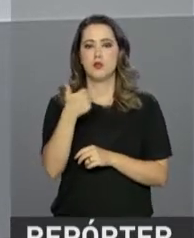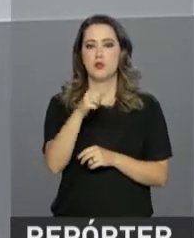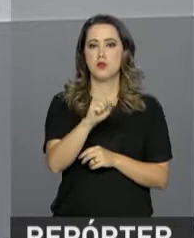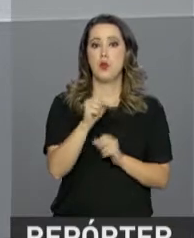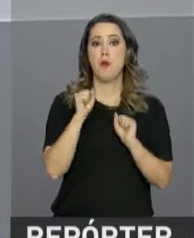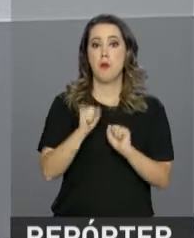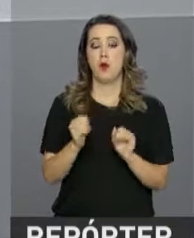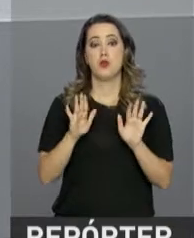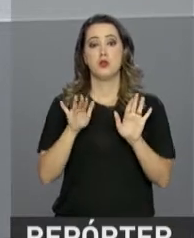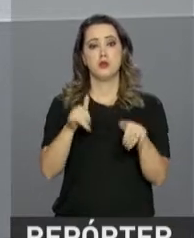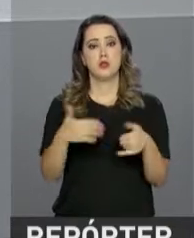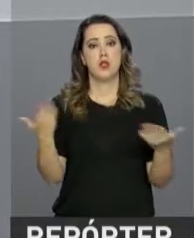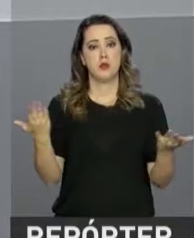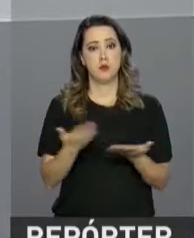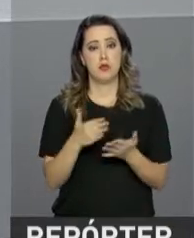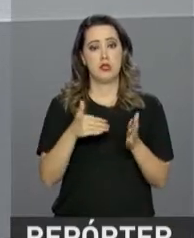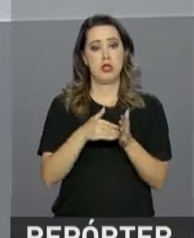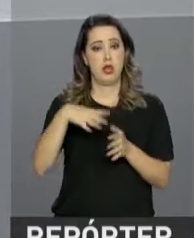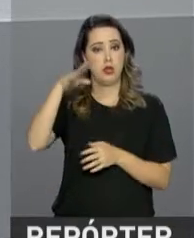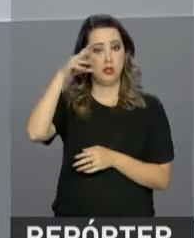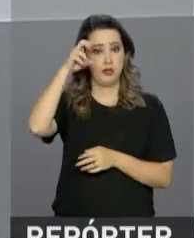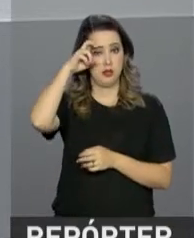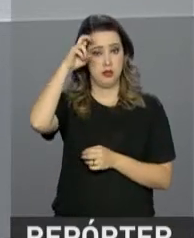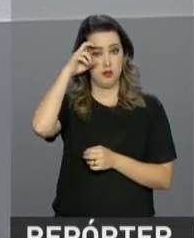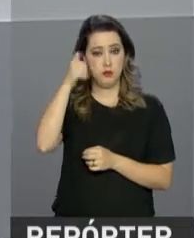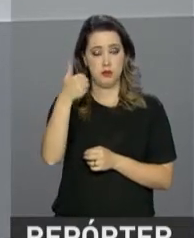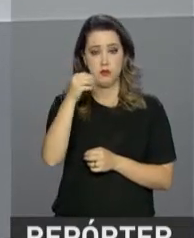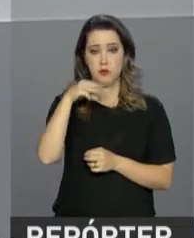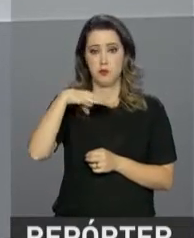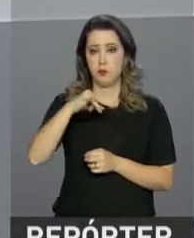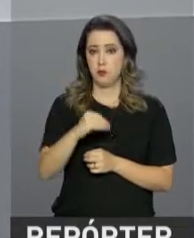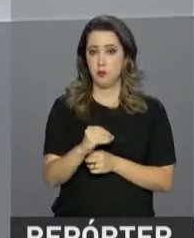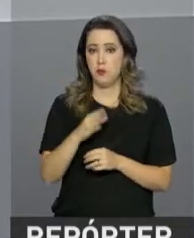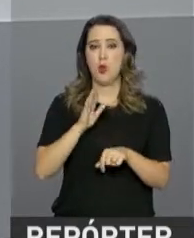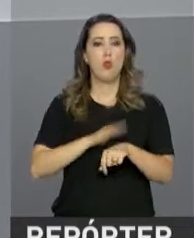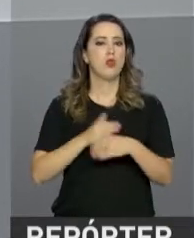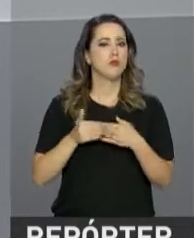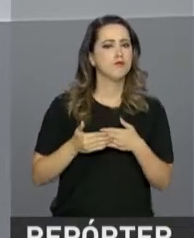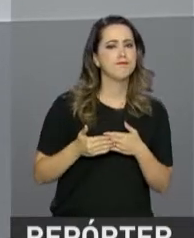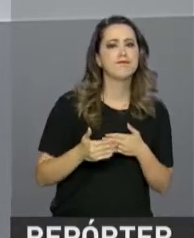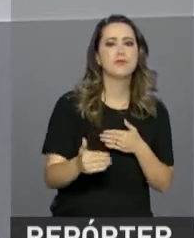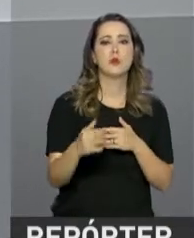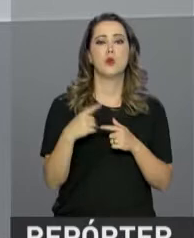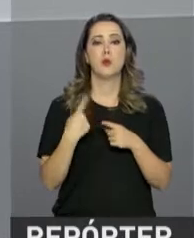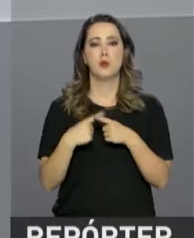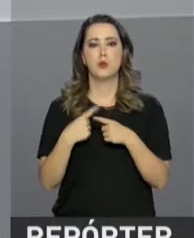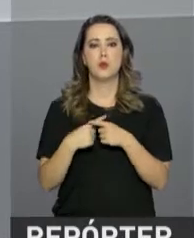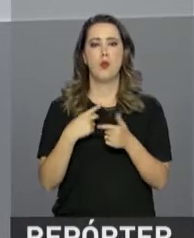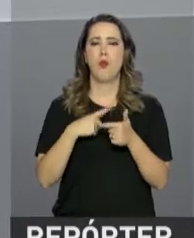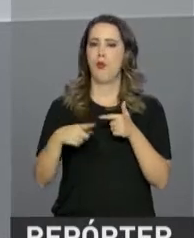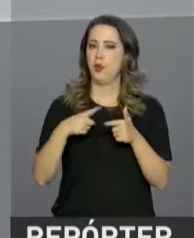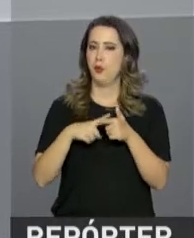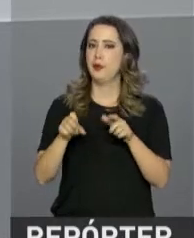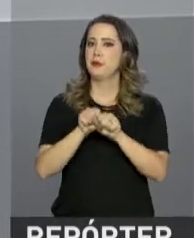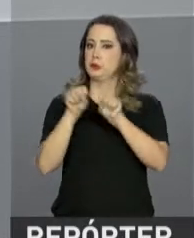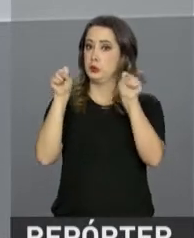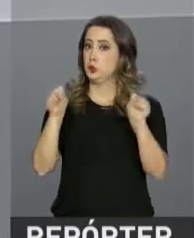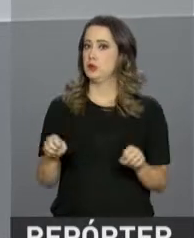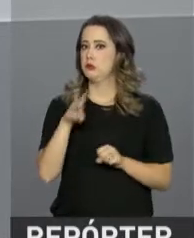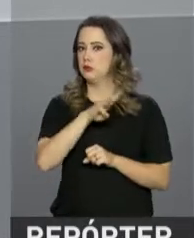podem concluir o processo até a próxima quinta-feira dia 10 de maio o prazo foi estendido por causa de